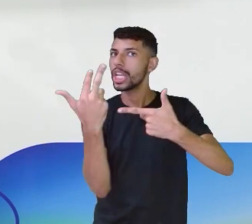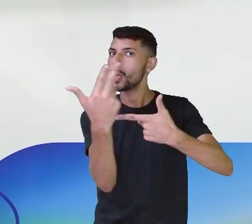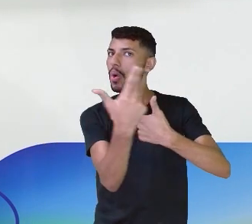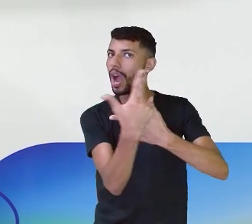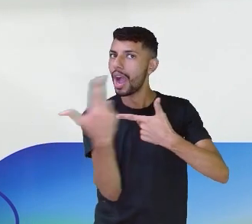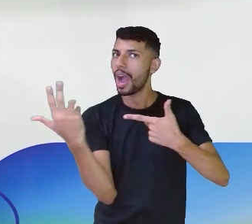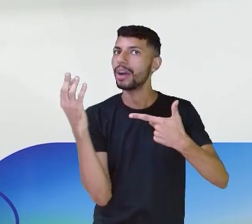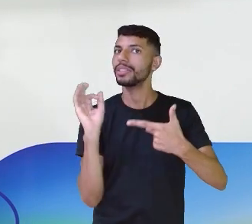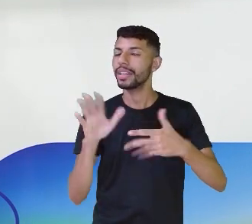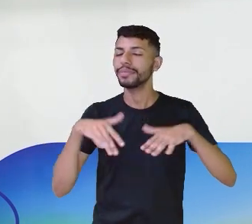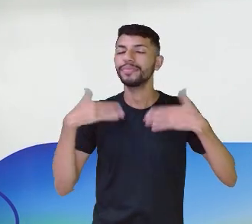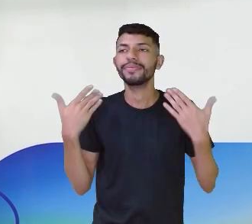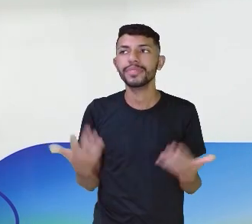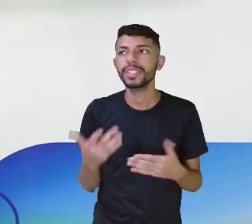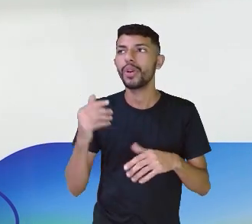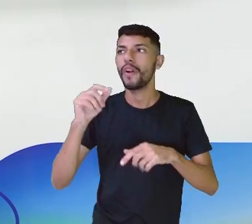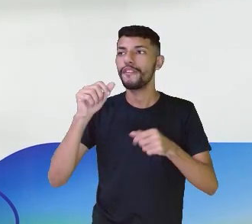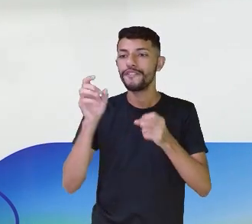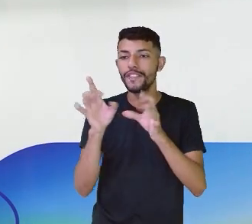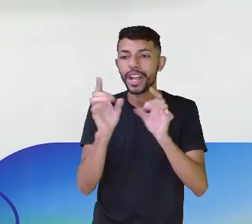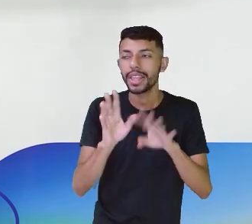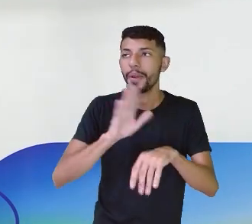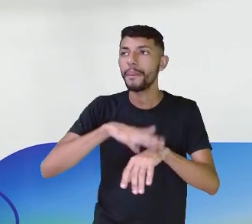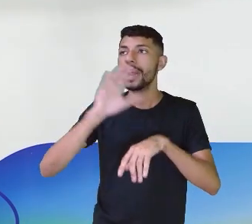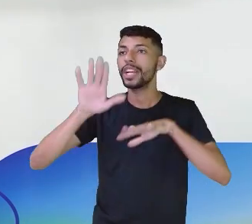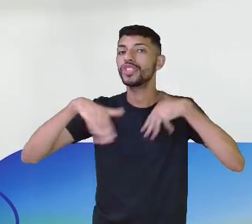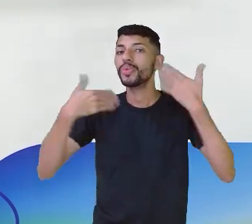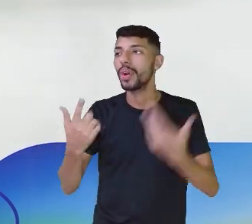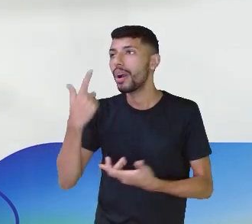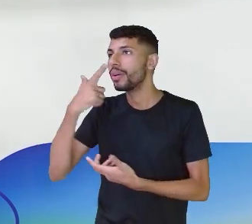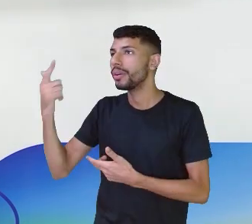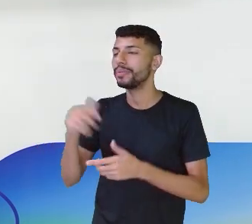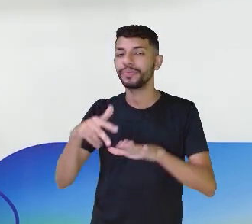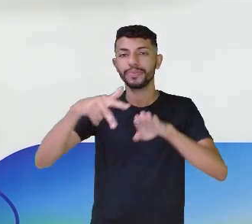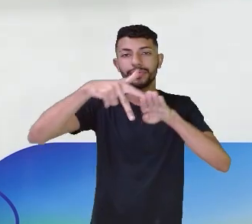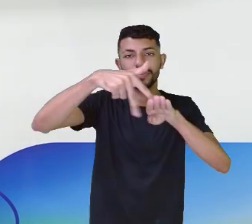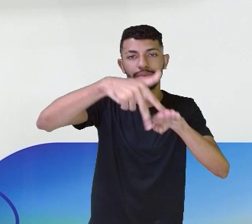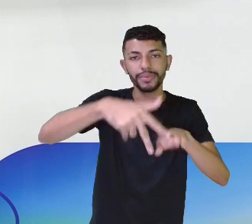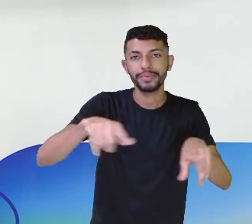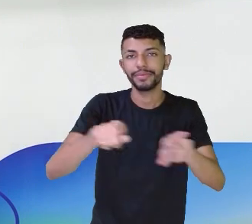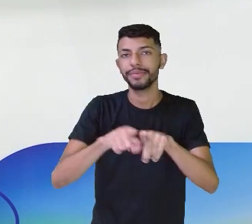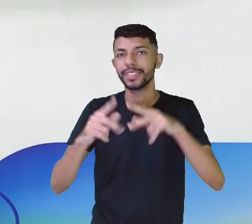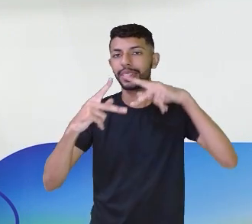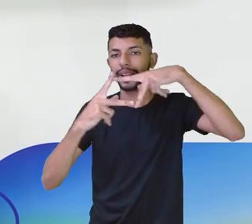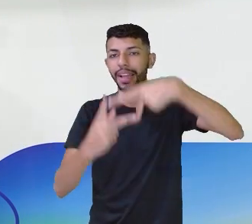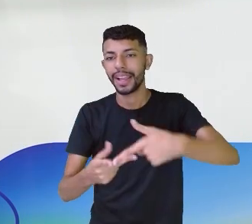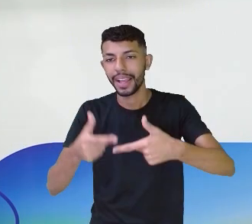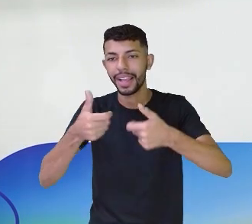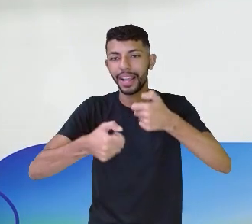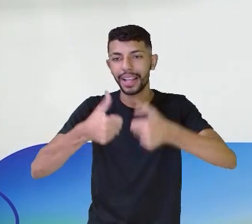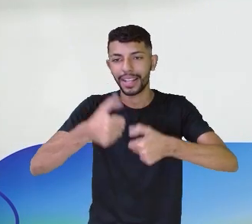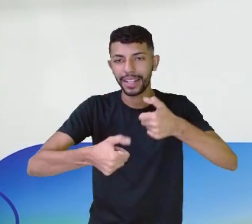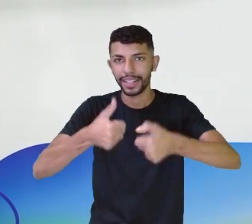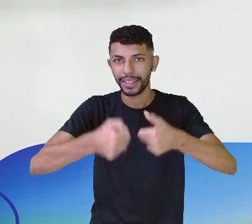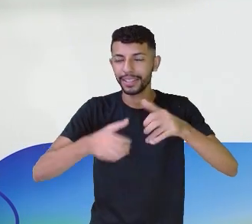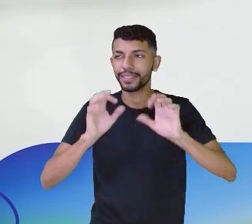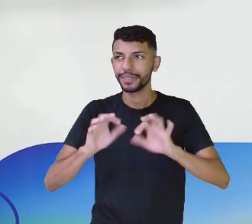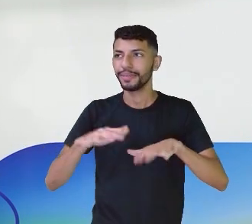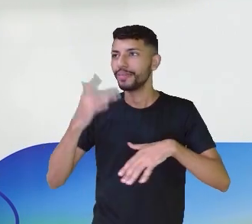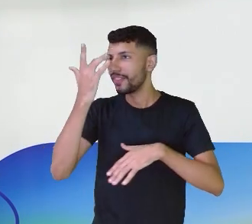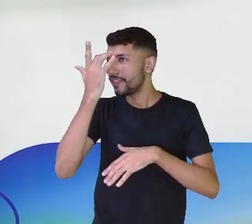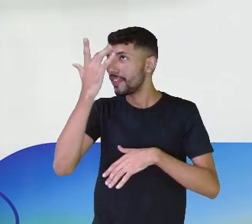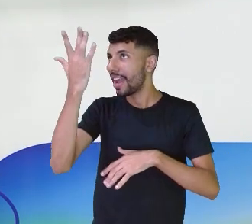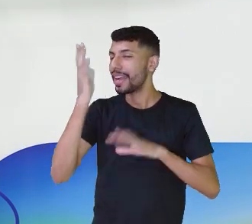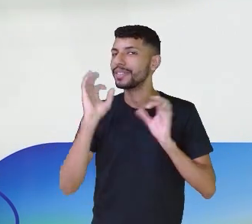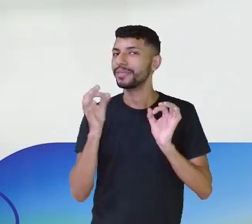os mais vendidos foram skate e Poppet. Facinho demais, né?